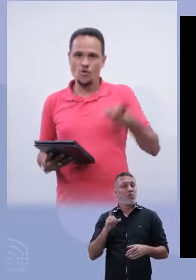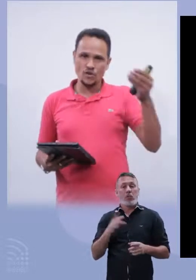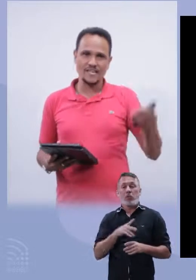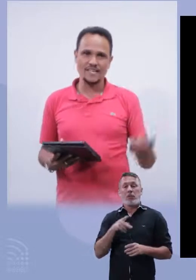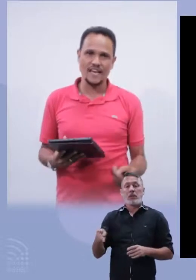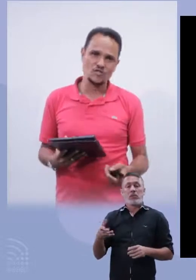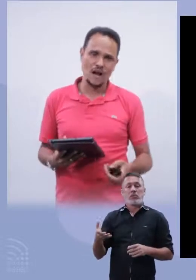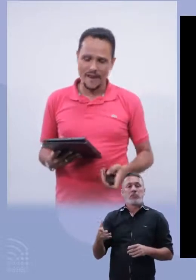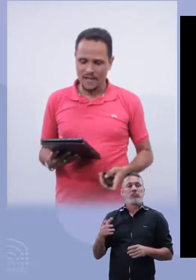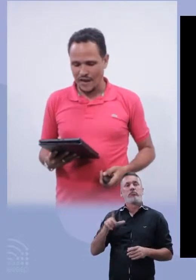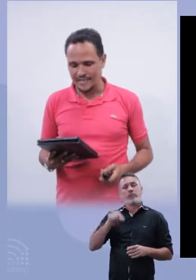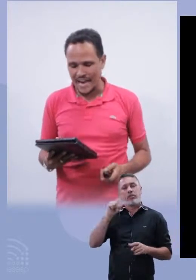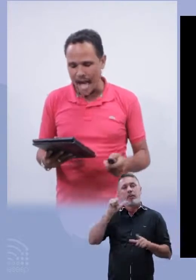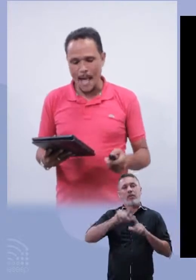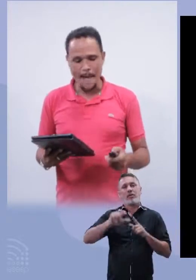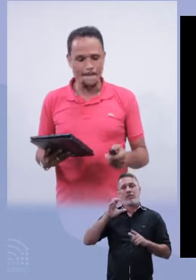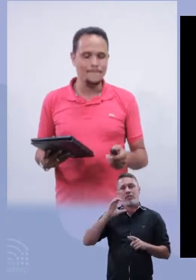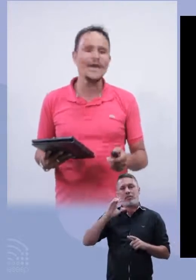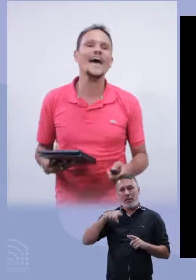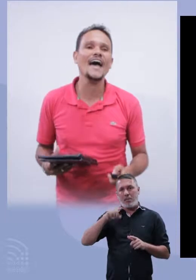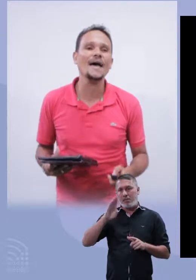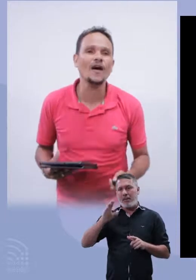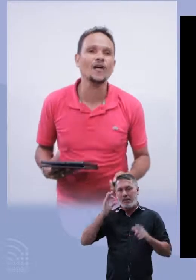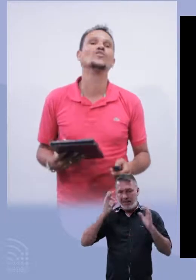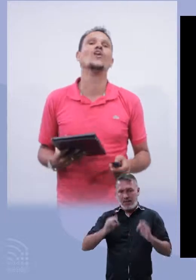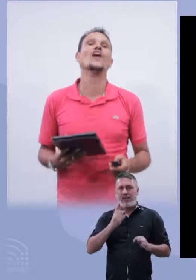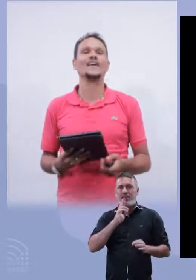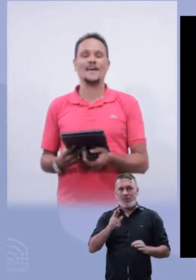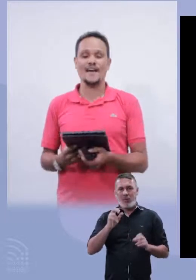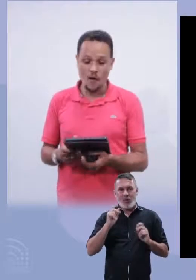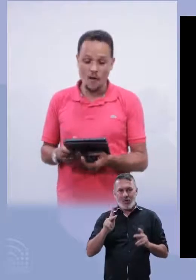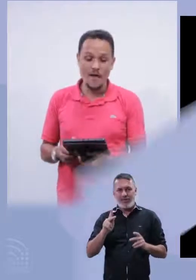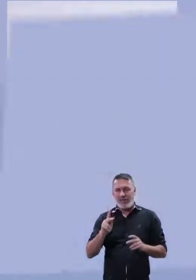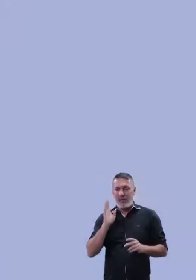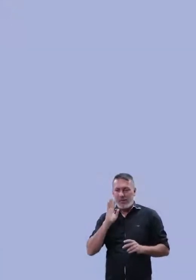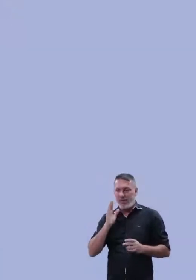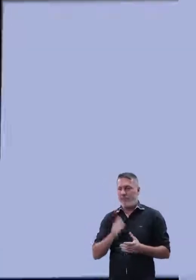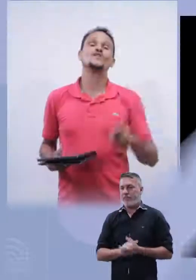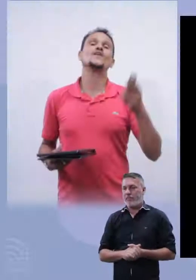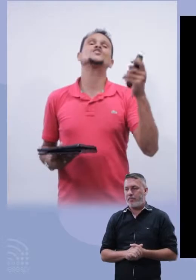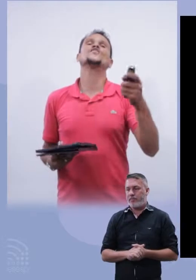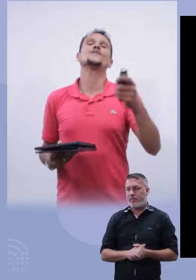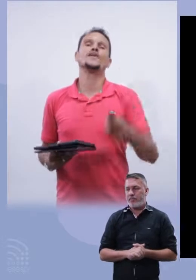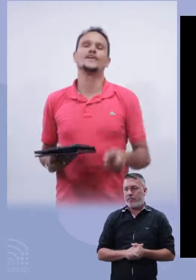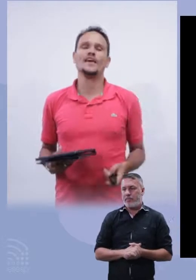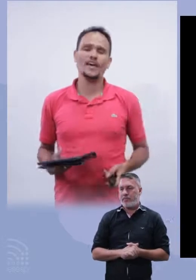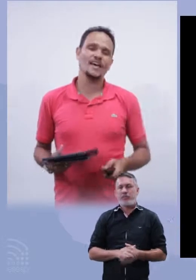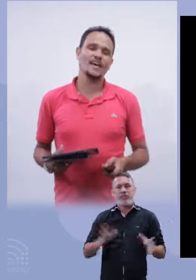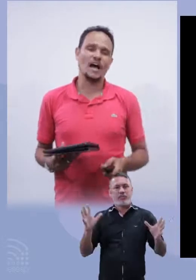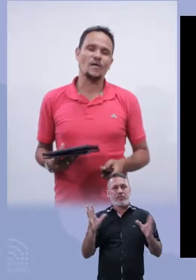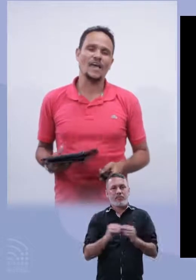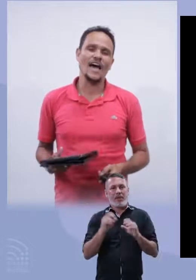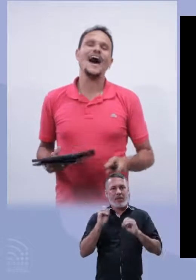presidente. Com certeza o gabarito é letra B, meu aluno. Olha que legal. Então